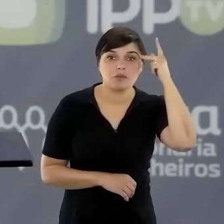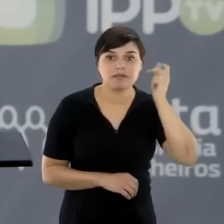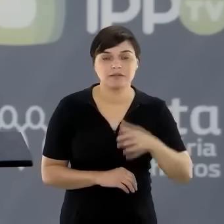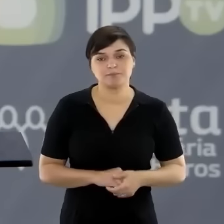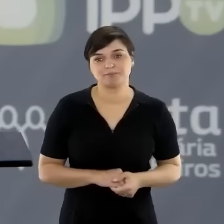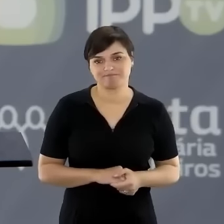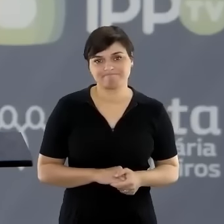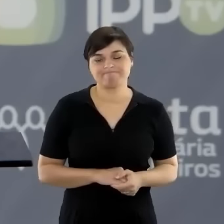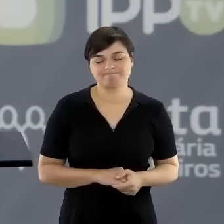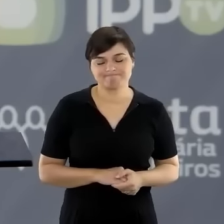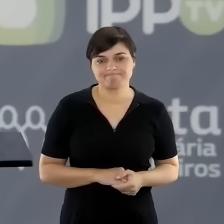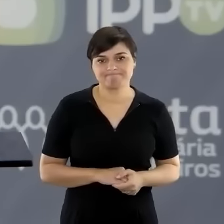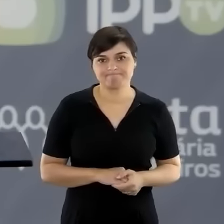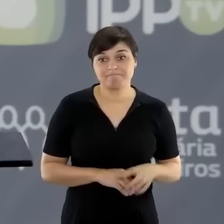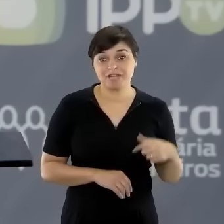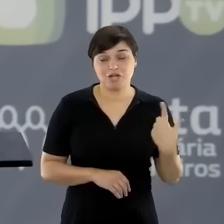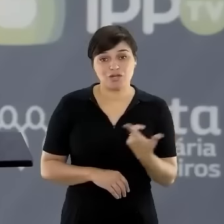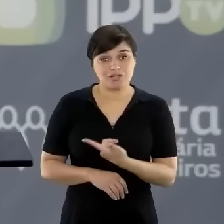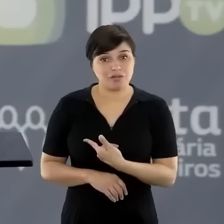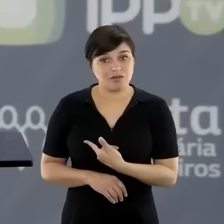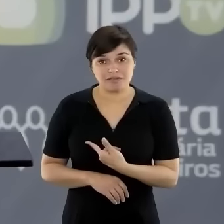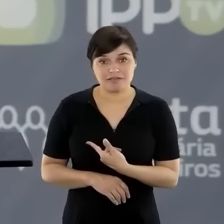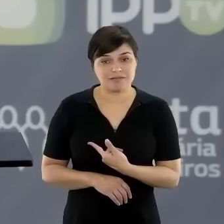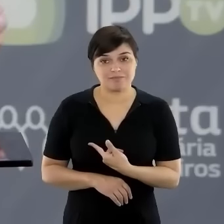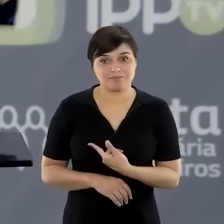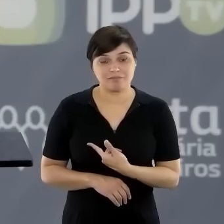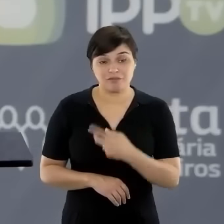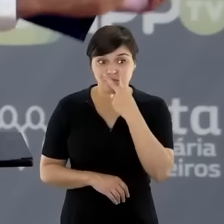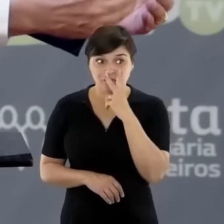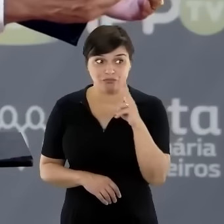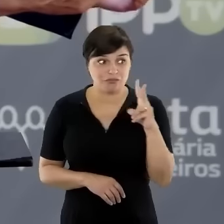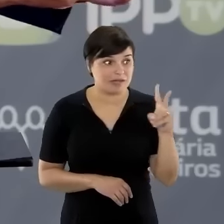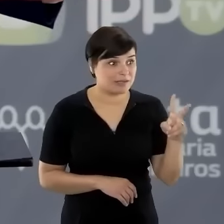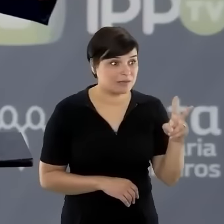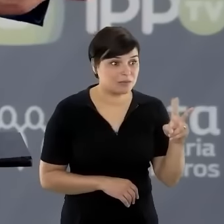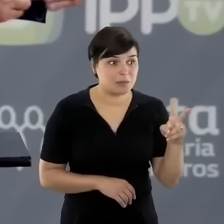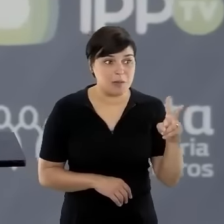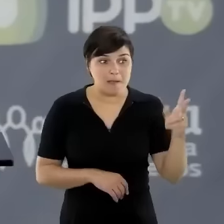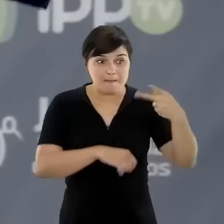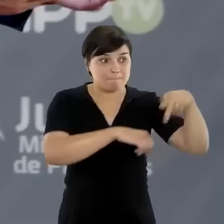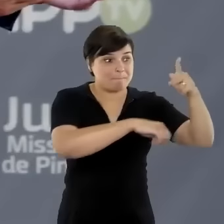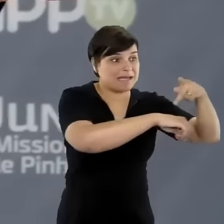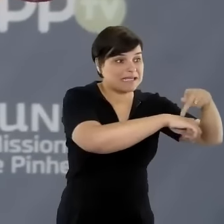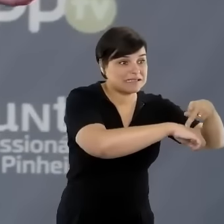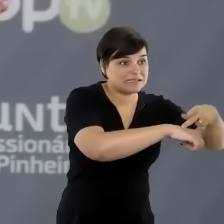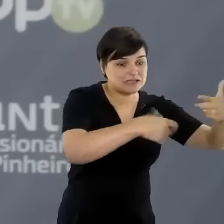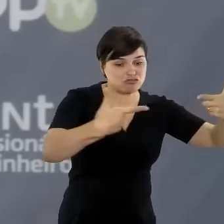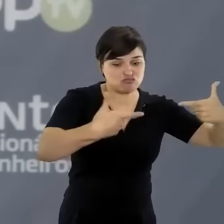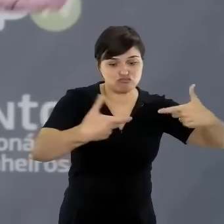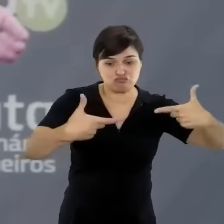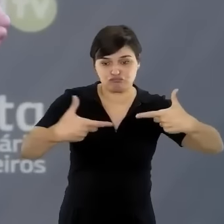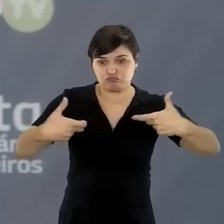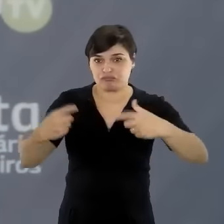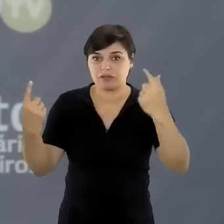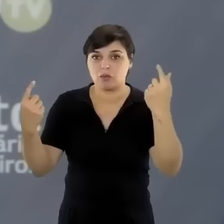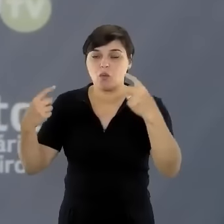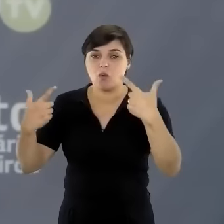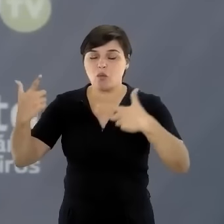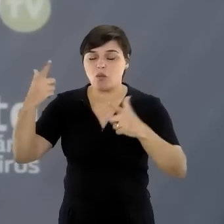pessoas nós estamos vivendo e vendo Nações invadindo outras Nações declarando guerra matando